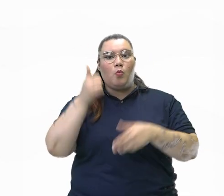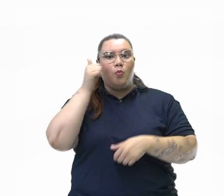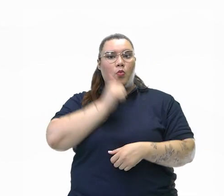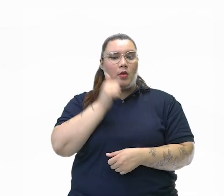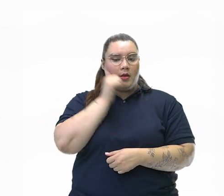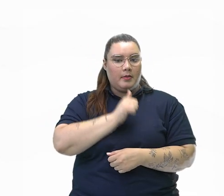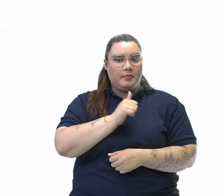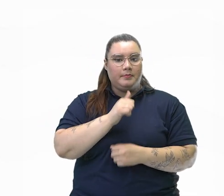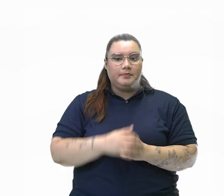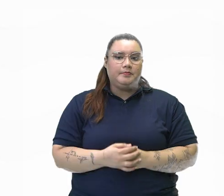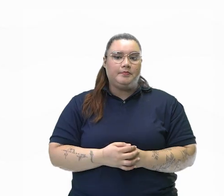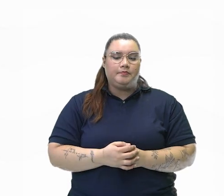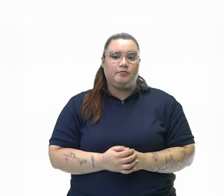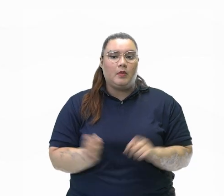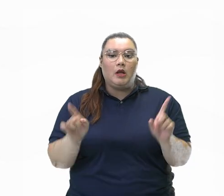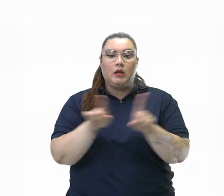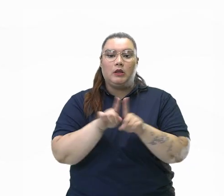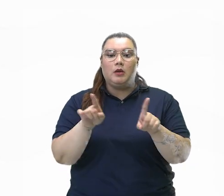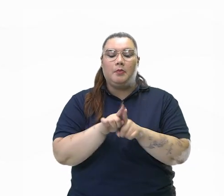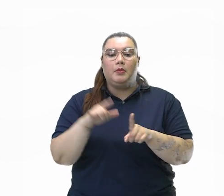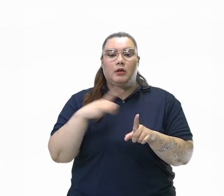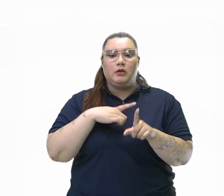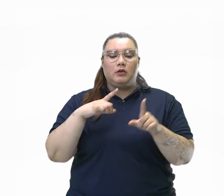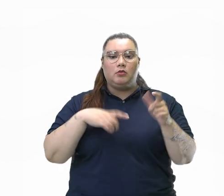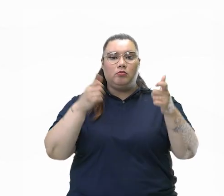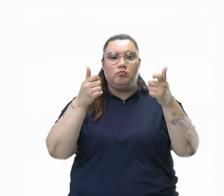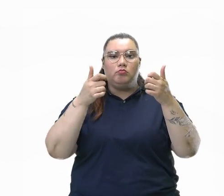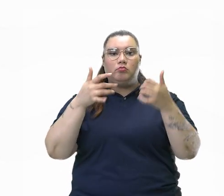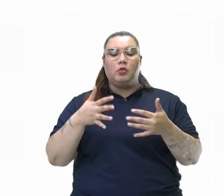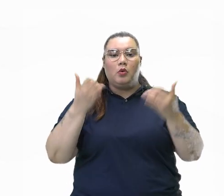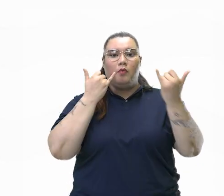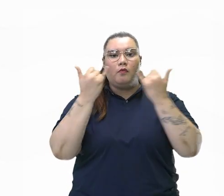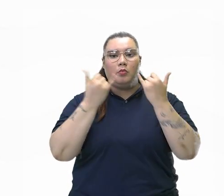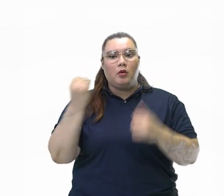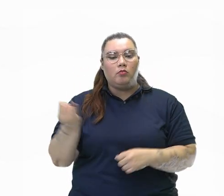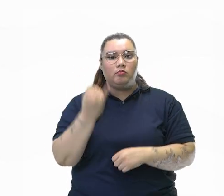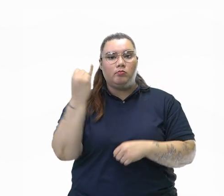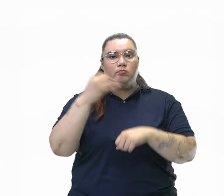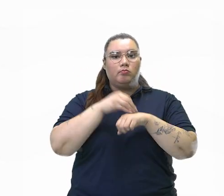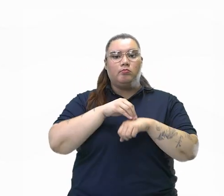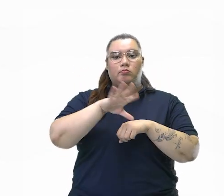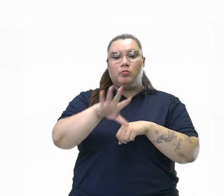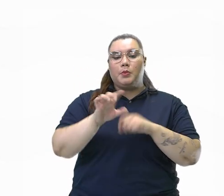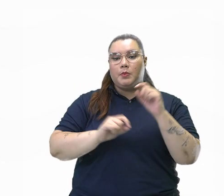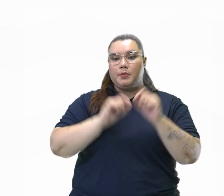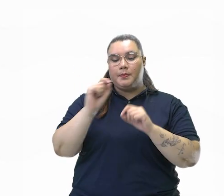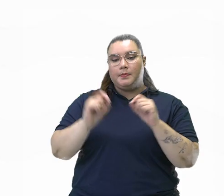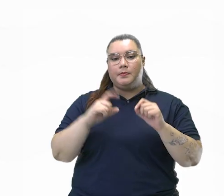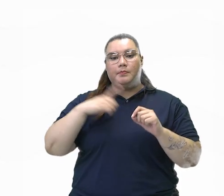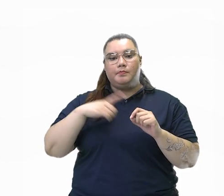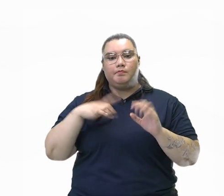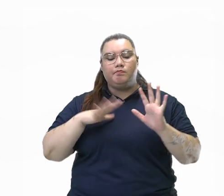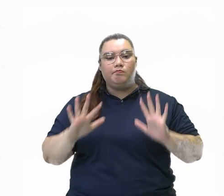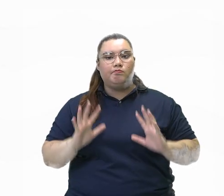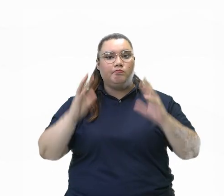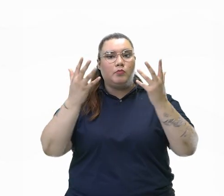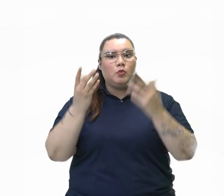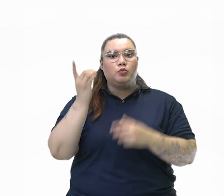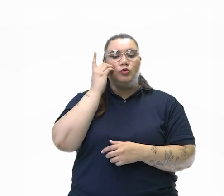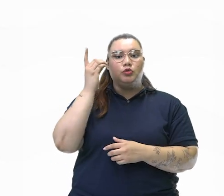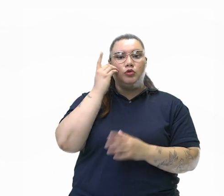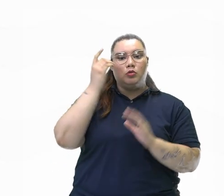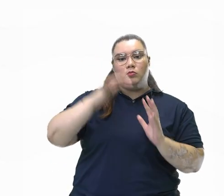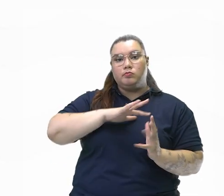luta feminista. Nós também temos aí uma informação importante para você, que é a comemoração do